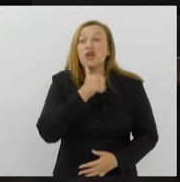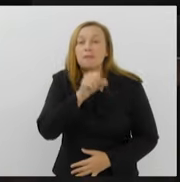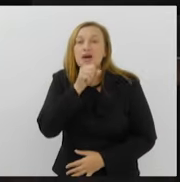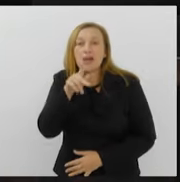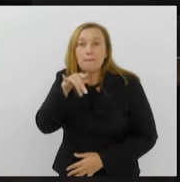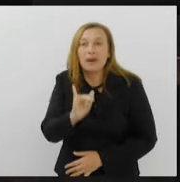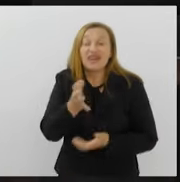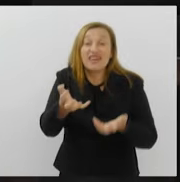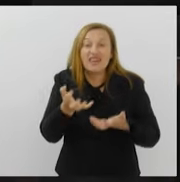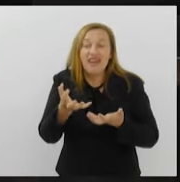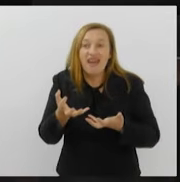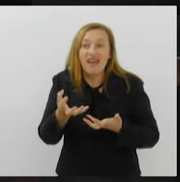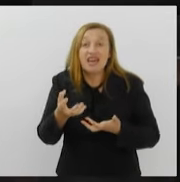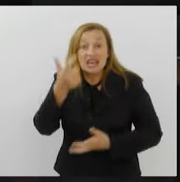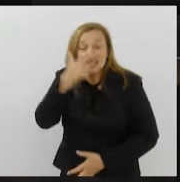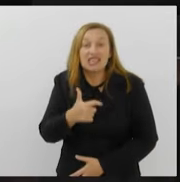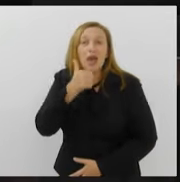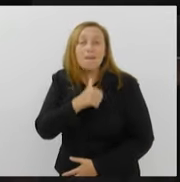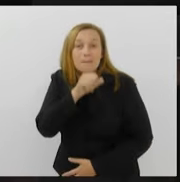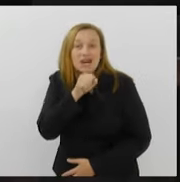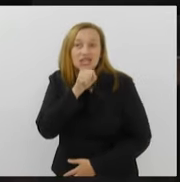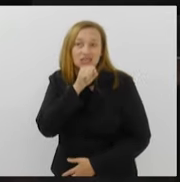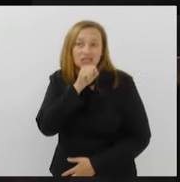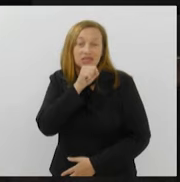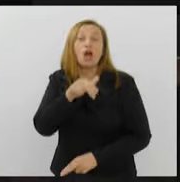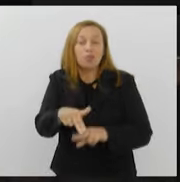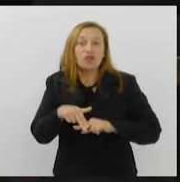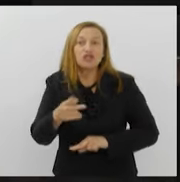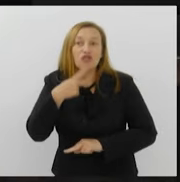pais que querem ser mães. Por isso que eu estou